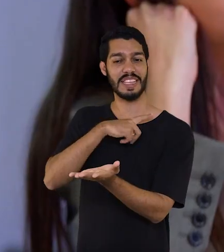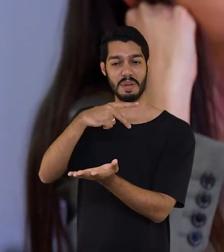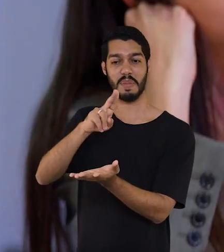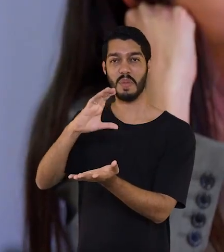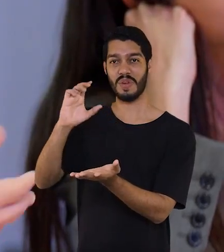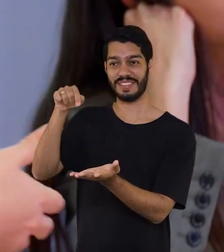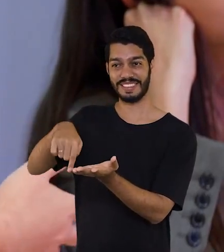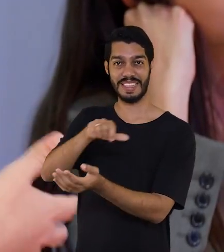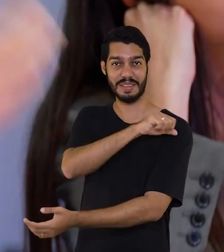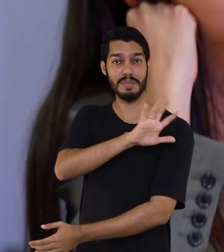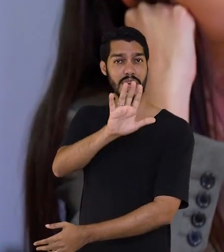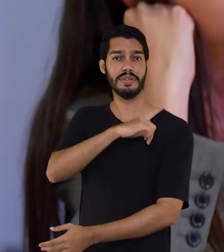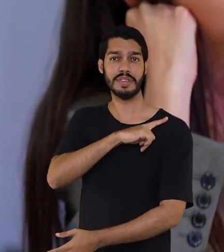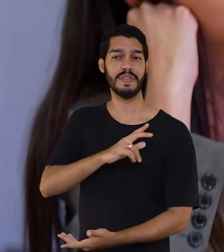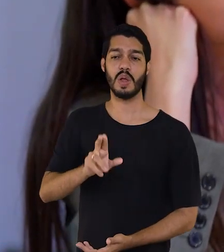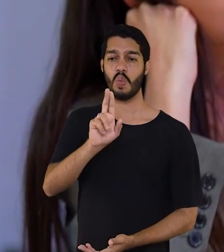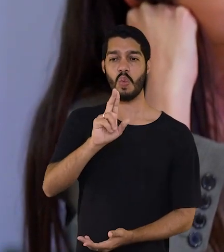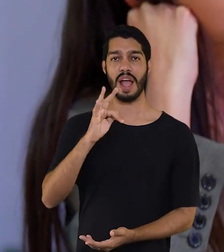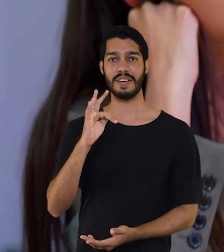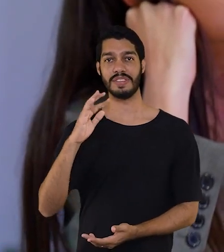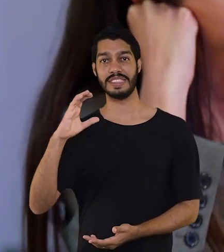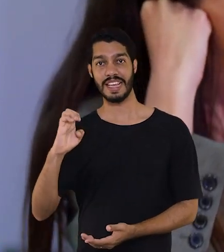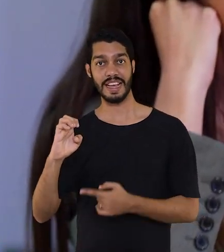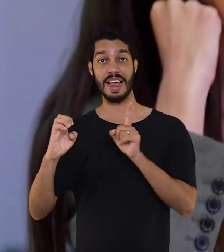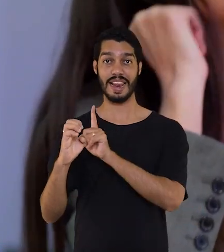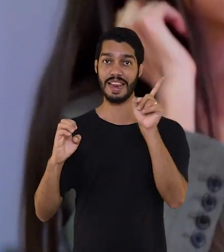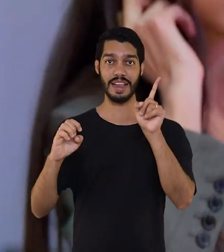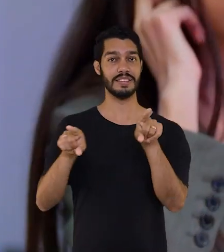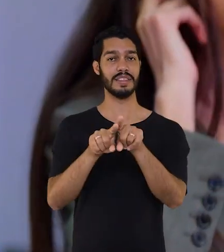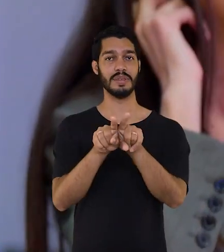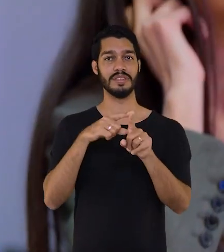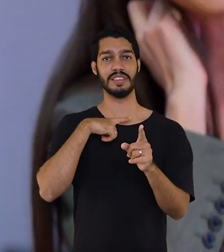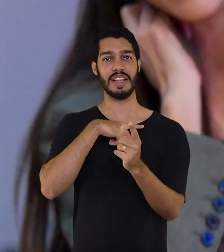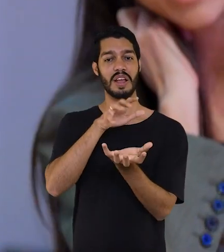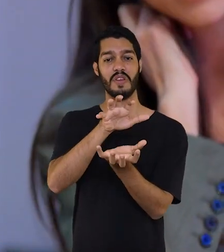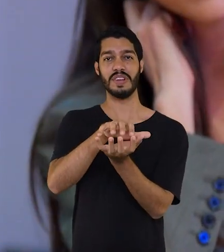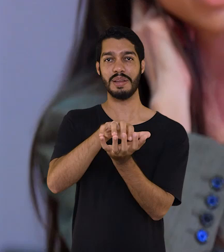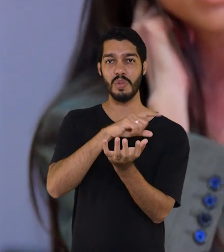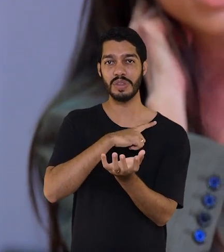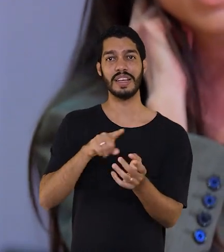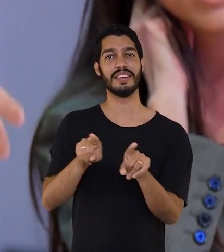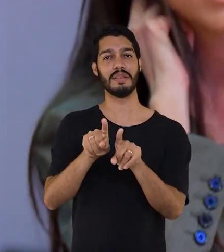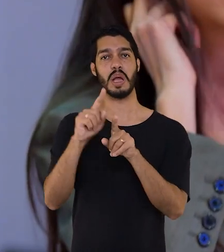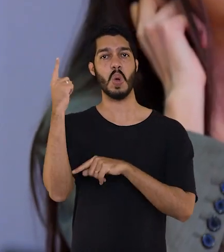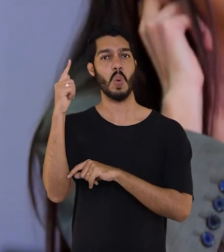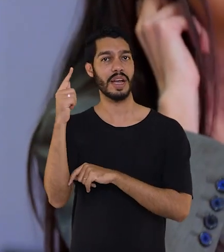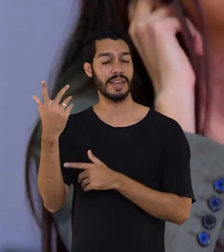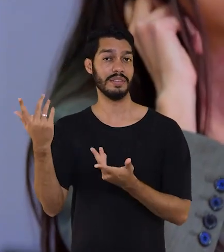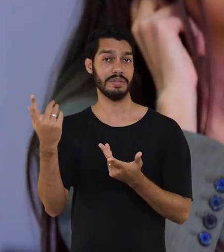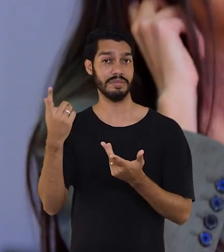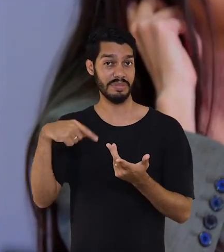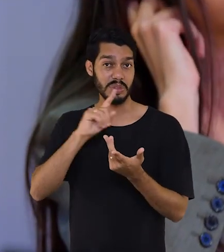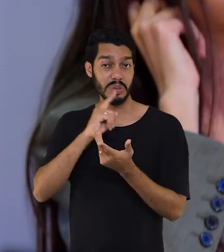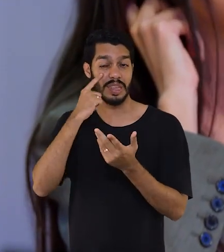tanto no centro. Então, a gente tem o da PUC, que é aqui no Rio. Mas você tem grandes universidades. Você tem o UFC lá no Ceará. Você tem a Universidade Federal do Pernambuco. O FG lá em Goiânia.